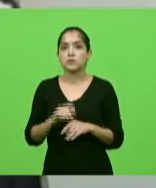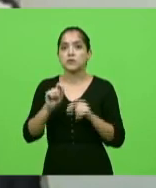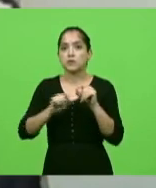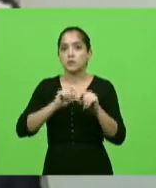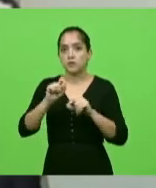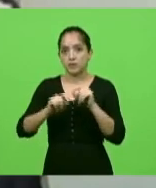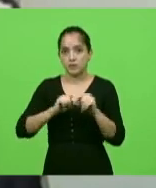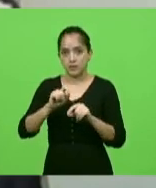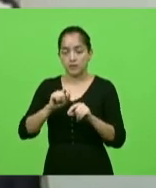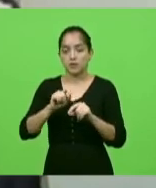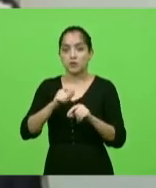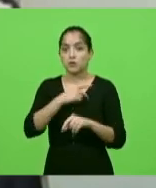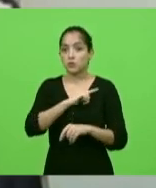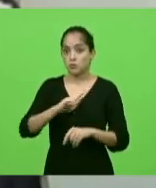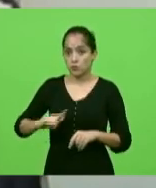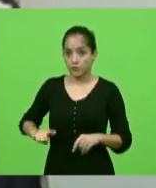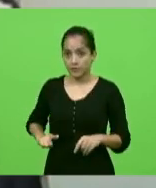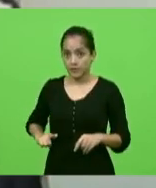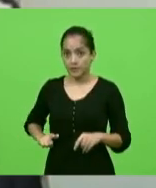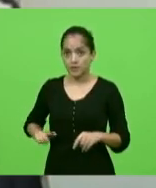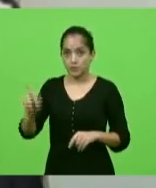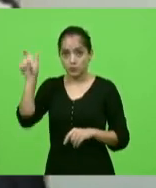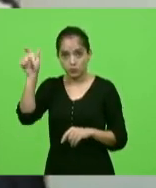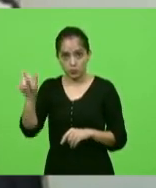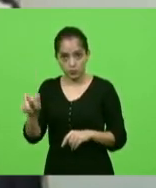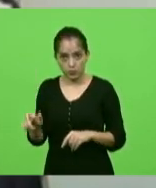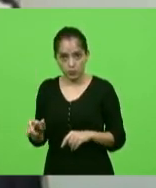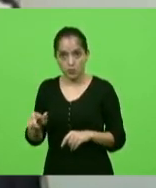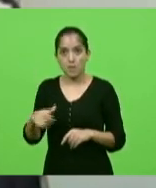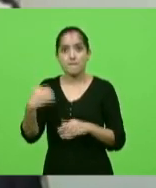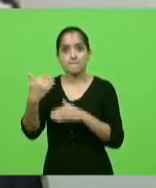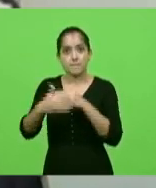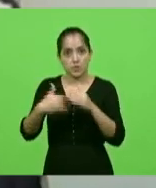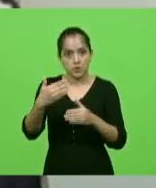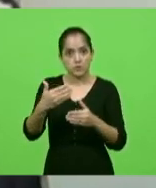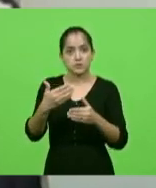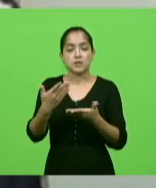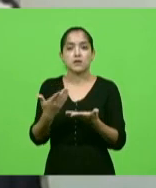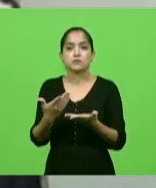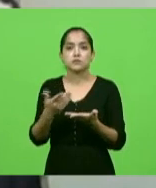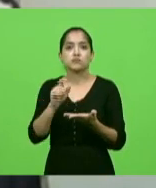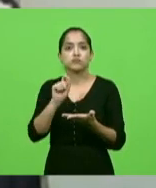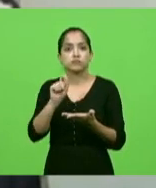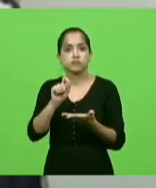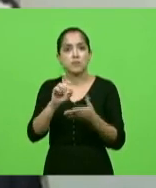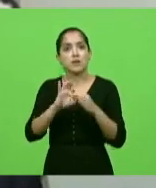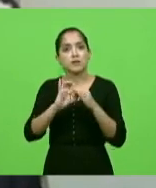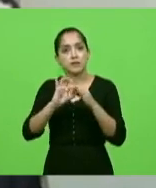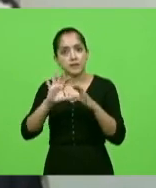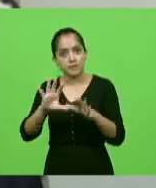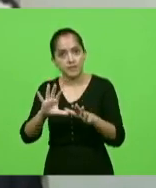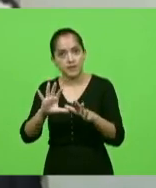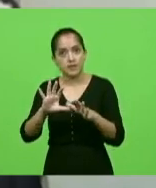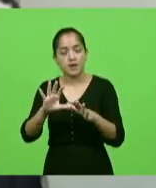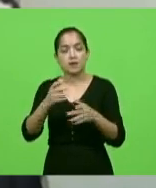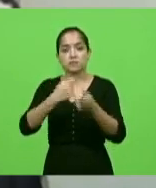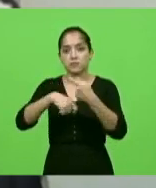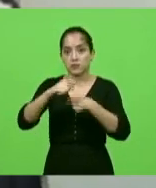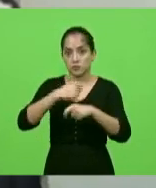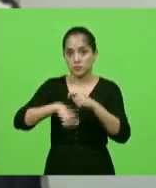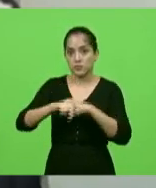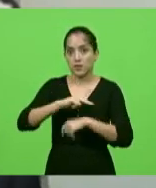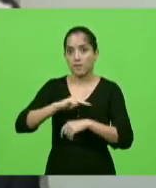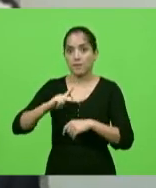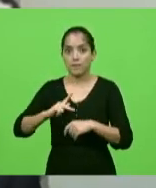Excelentíssimo Senhor Governador Carlos Moisés da Silva submeteu a assembleia desativa processo de lei que visava autorizar que a administração